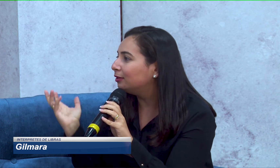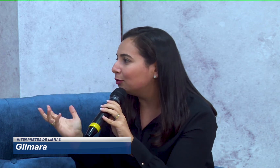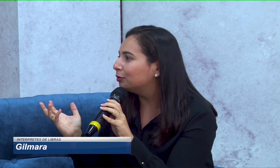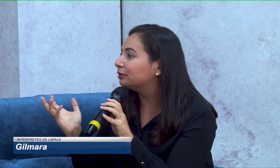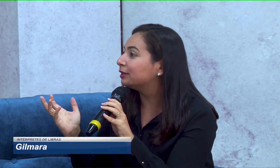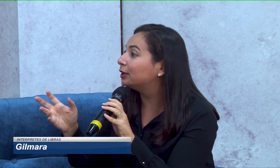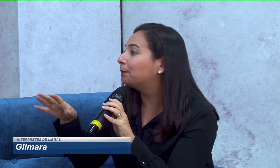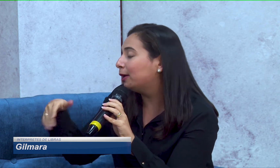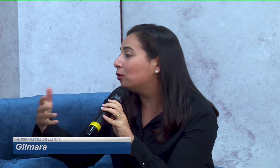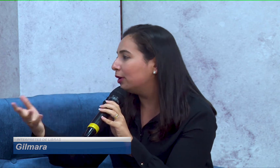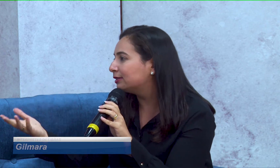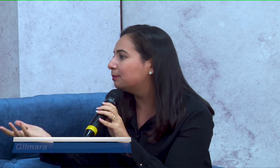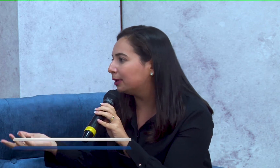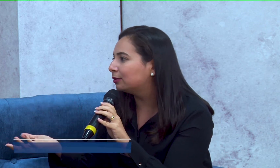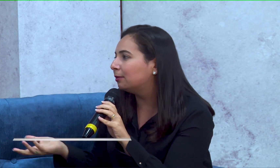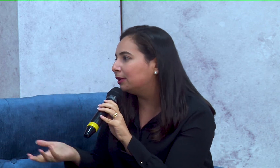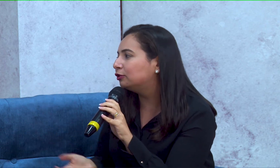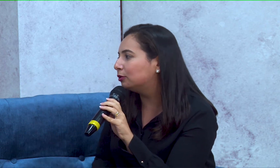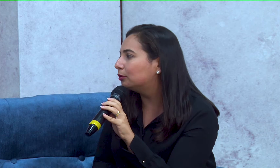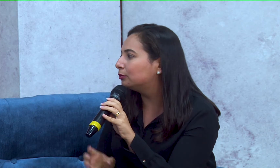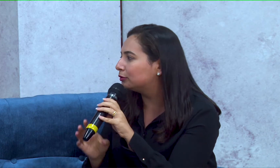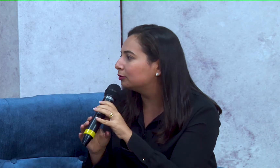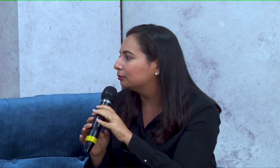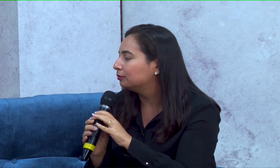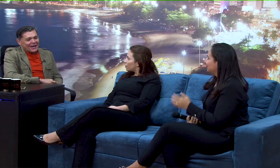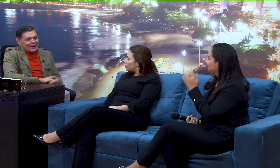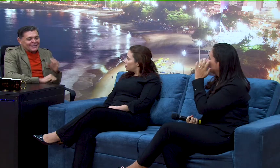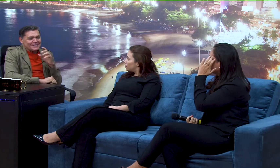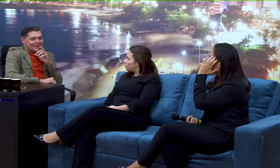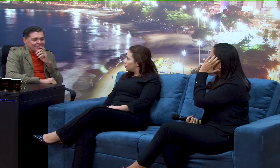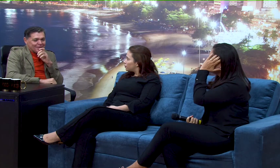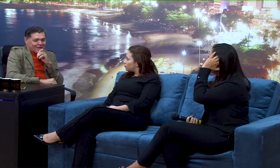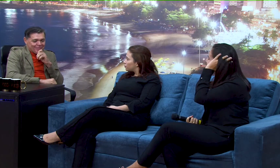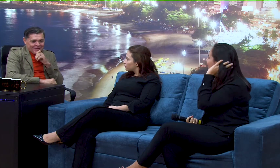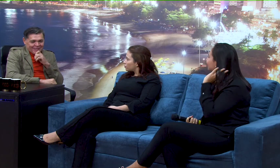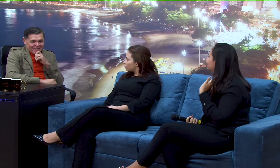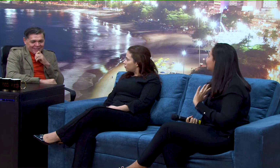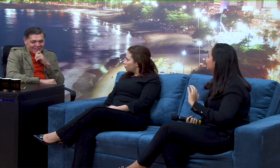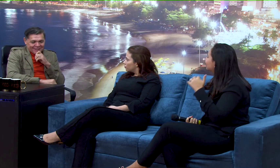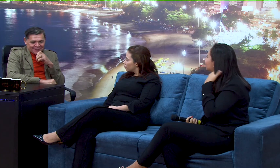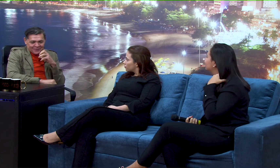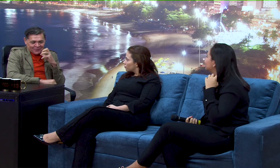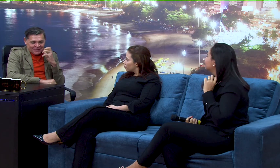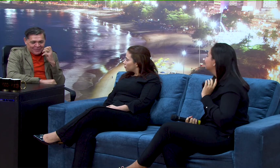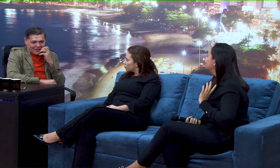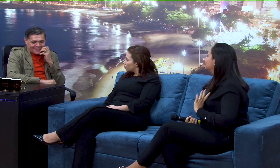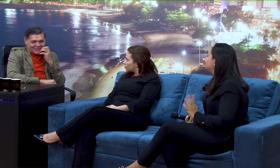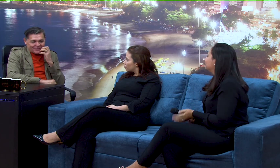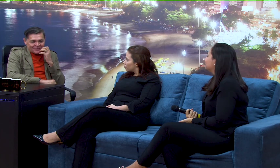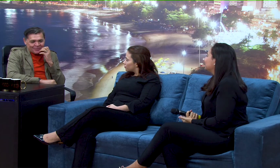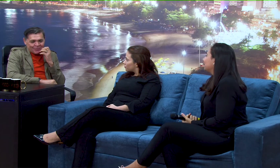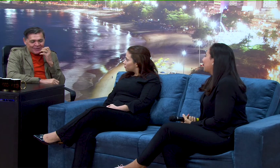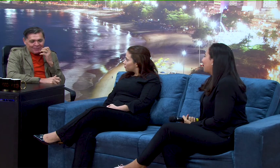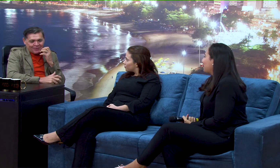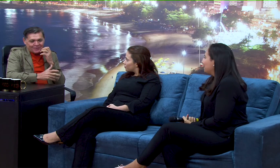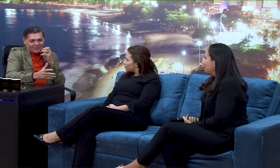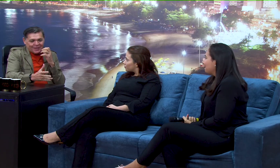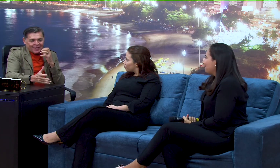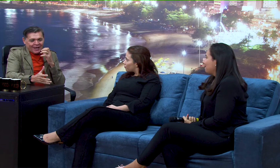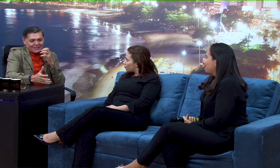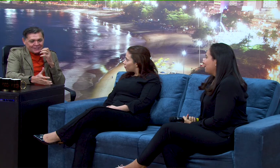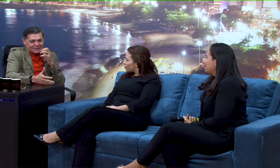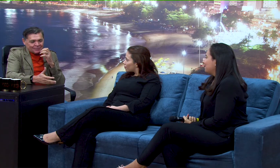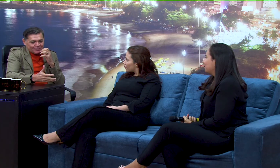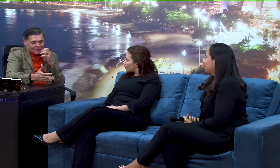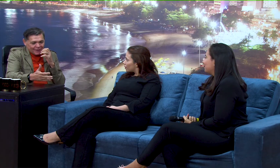Atingido a todos E pelo conhecimento Também de todos Assim A minha Eu estou aqui Imaginando Como é que